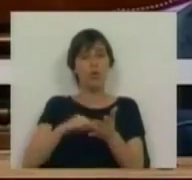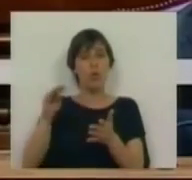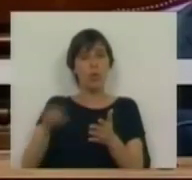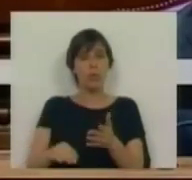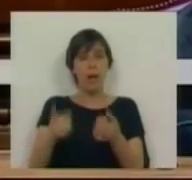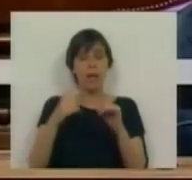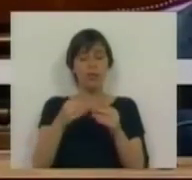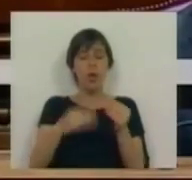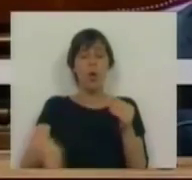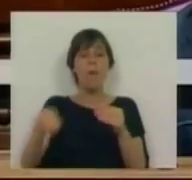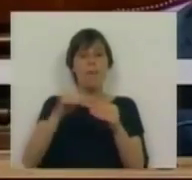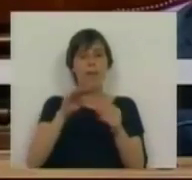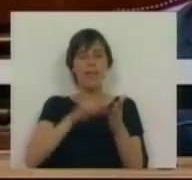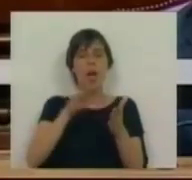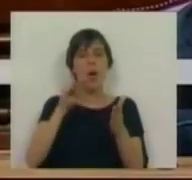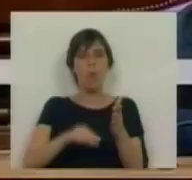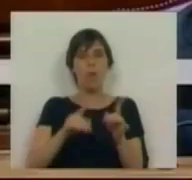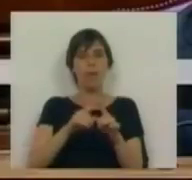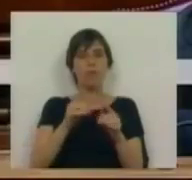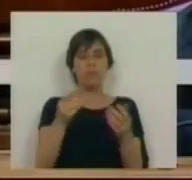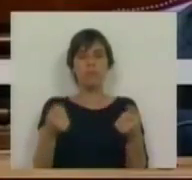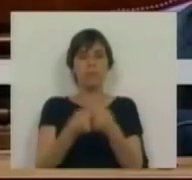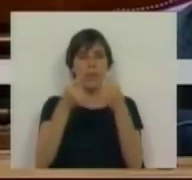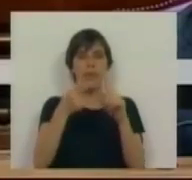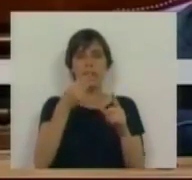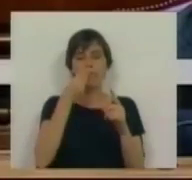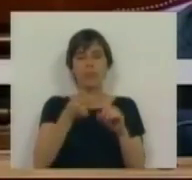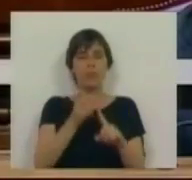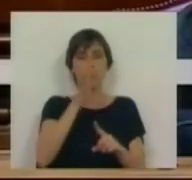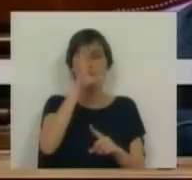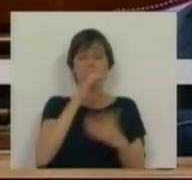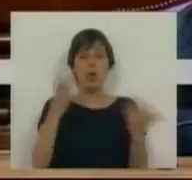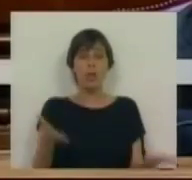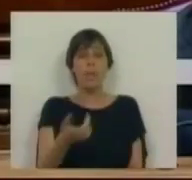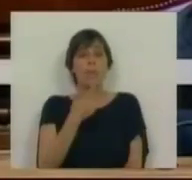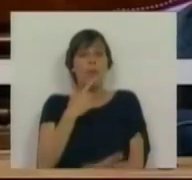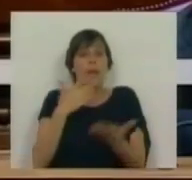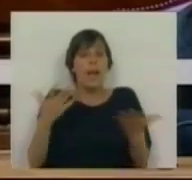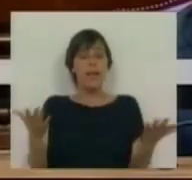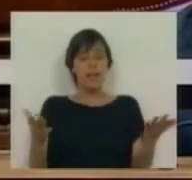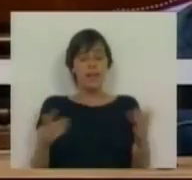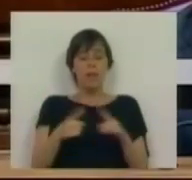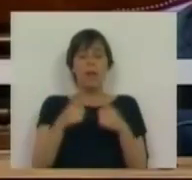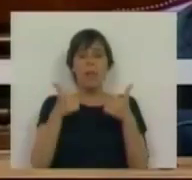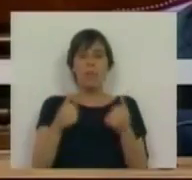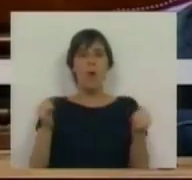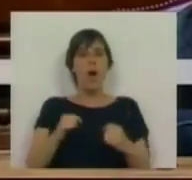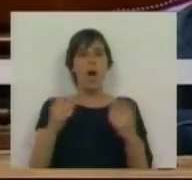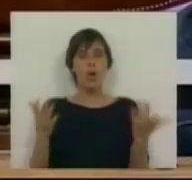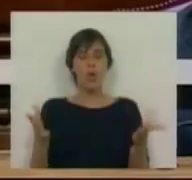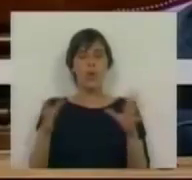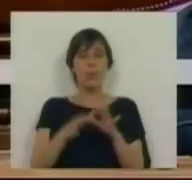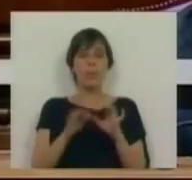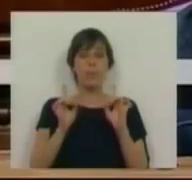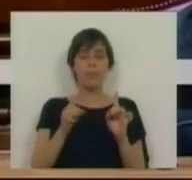contratos para compensar contratos que são adversos para o Estado. O que significa, portanto, que se trata de um bom acordo. A